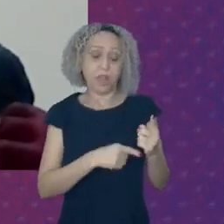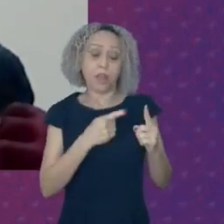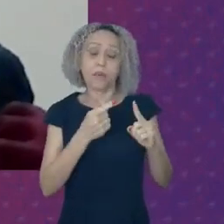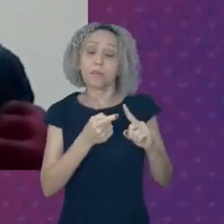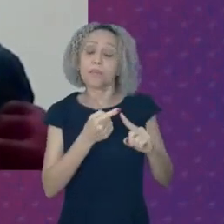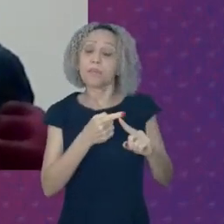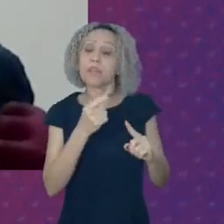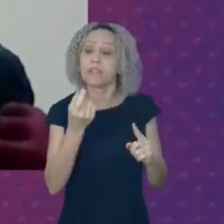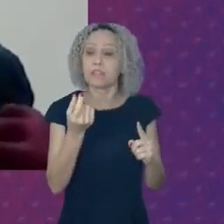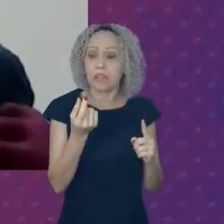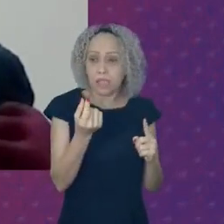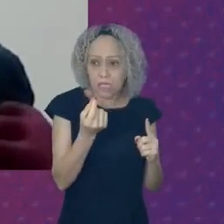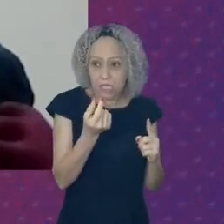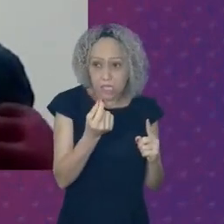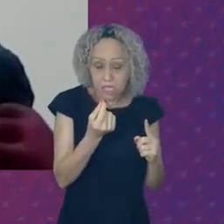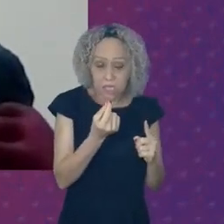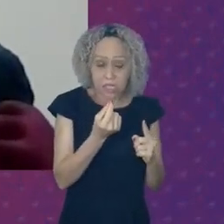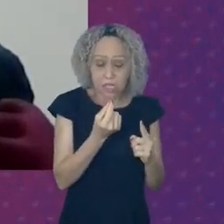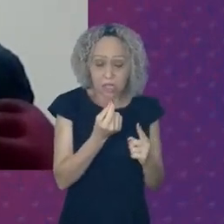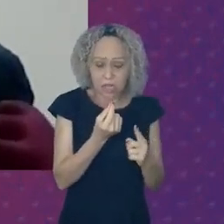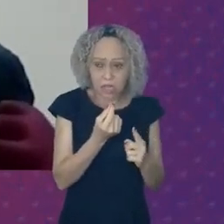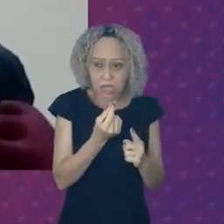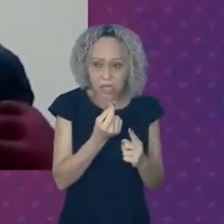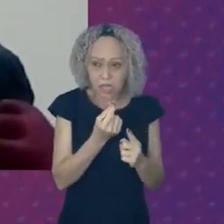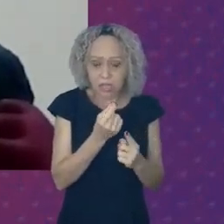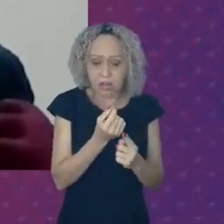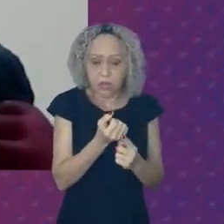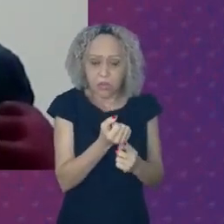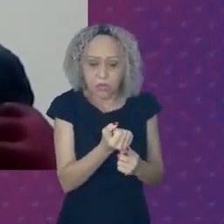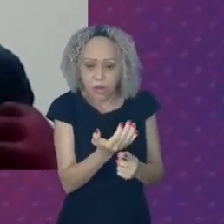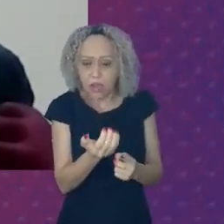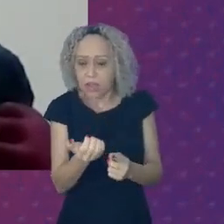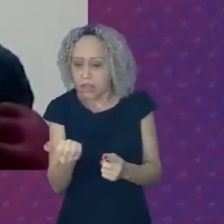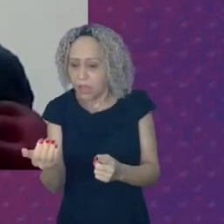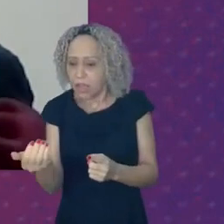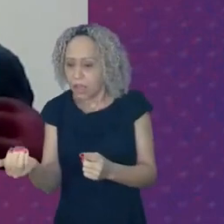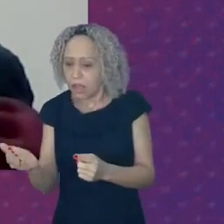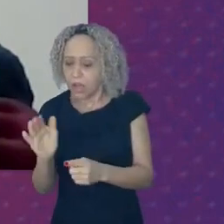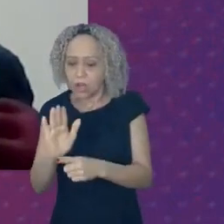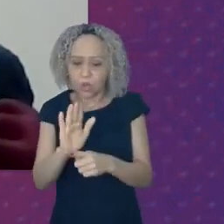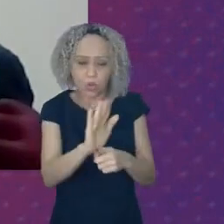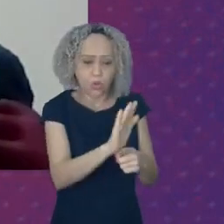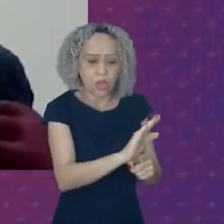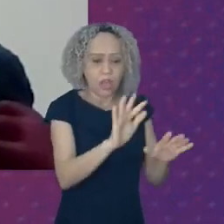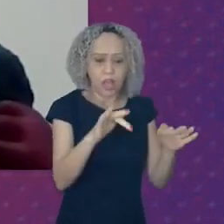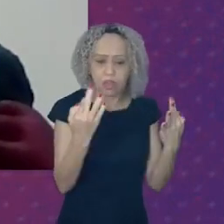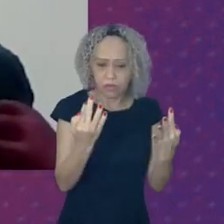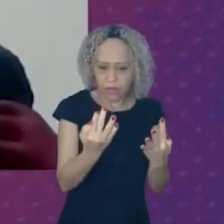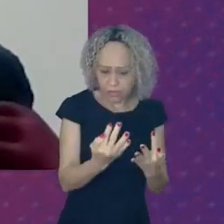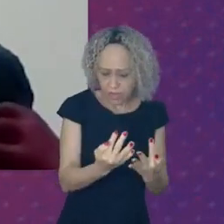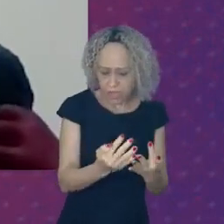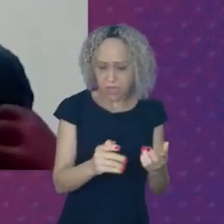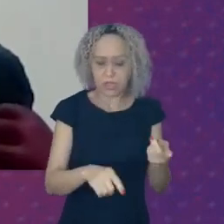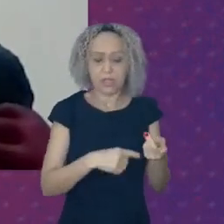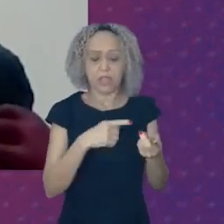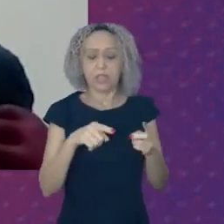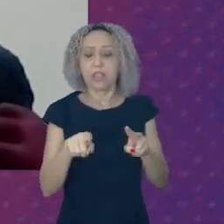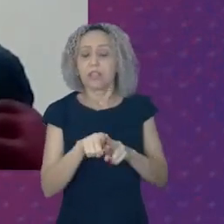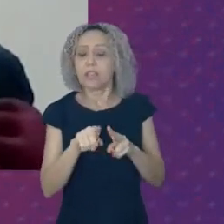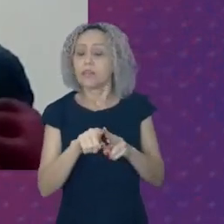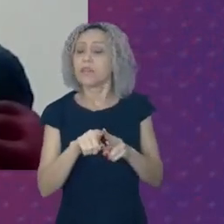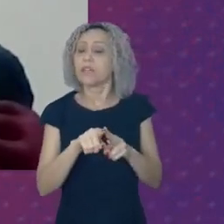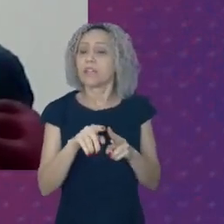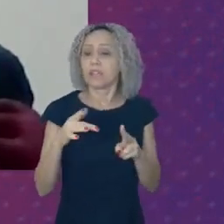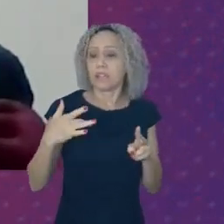ele propiciou, na verdade, o acesso às famílias beneficiadas aos serviços de saúde, de